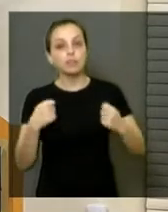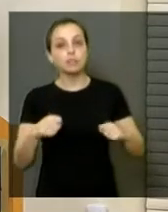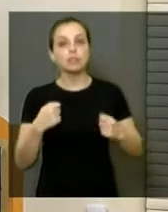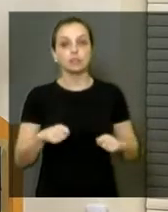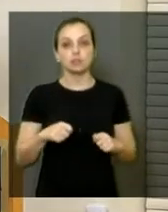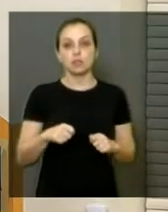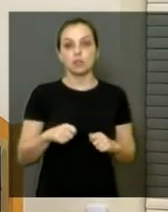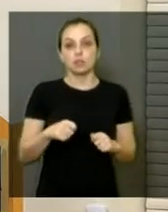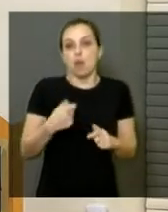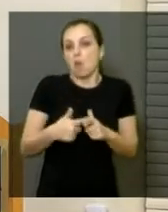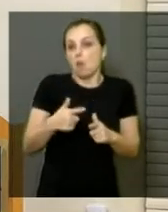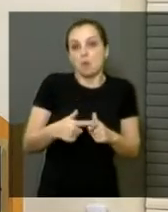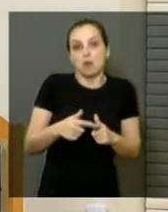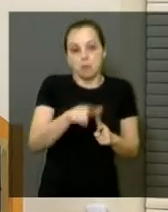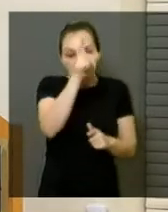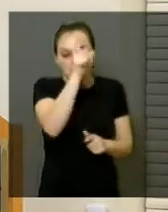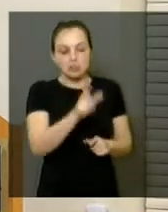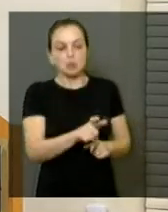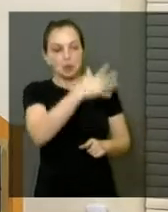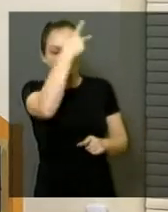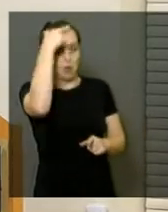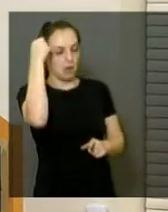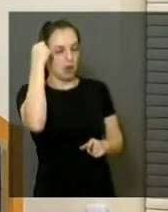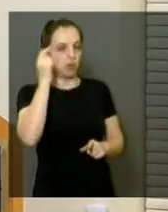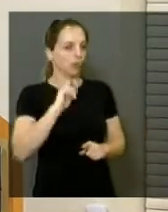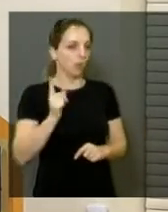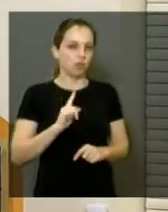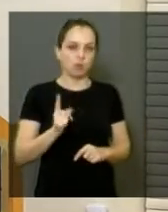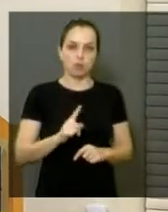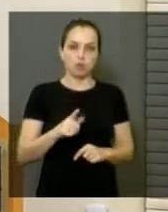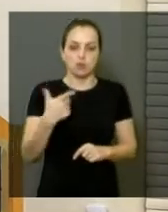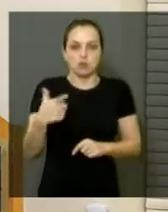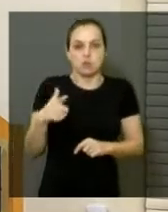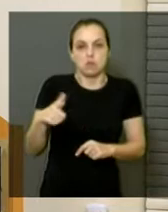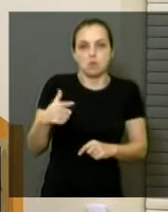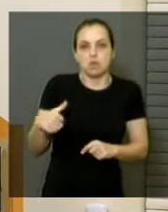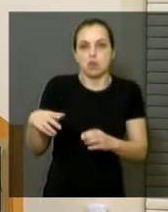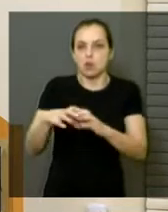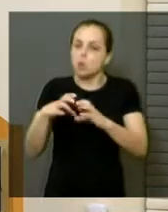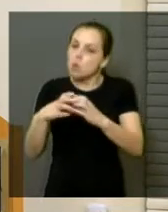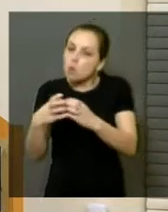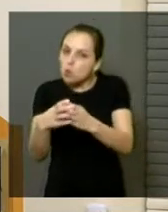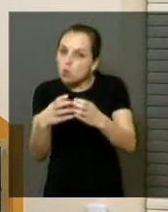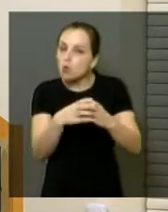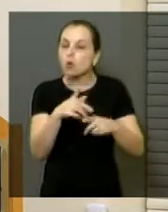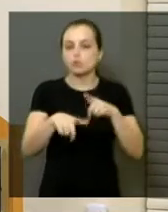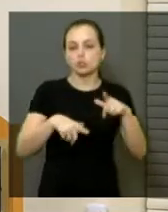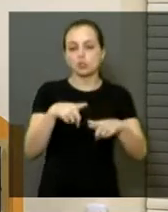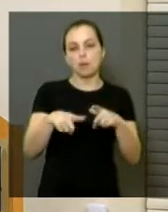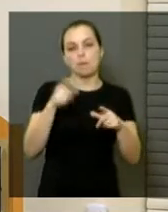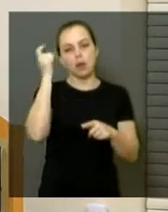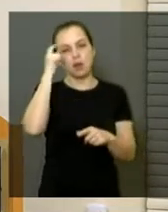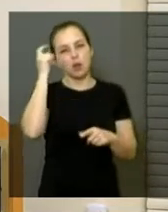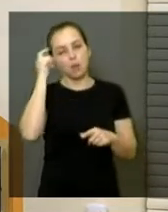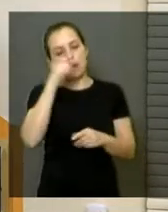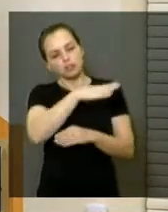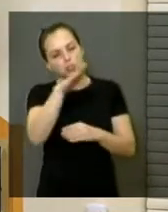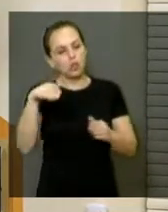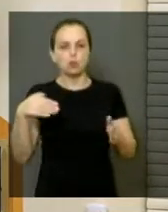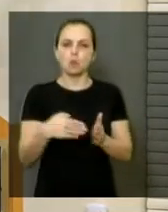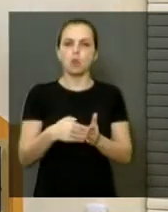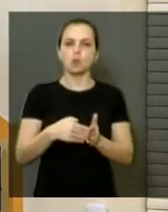é nenhum problema pessoal com ele. Então, assim, não ter entre a sua equipe, porque daí eu penso o seguinte, todo mundo